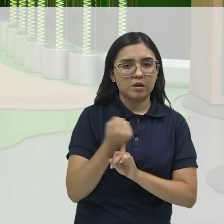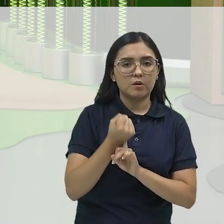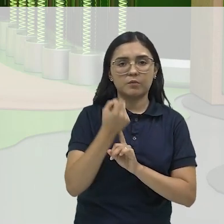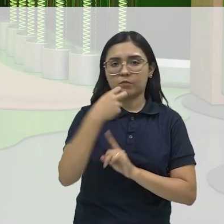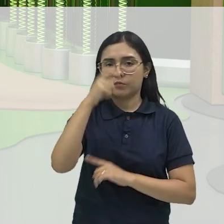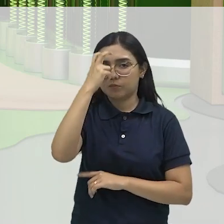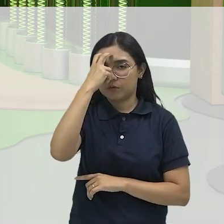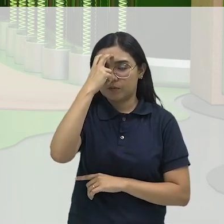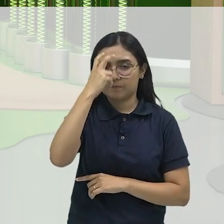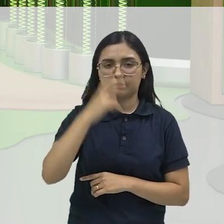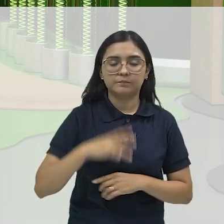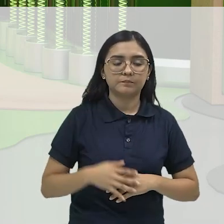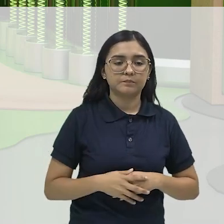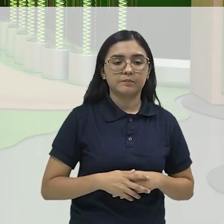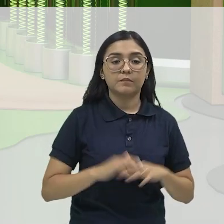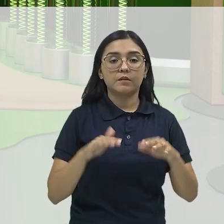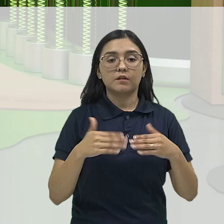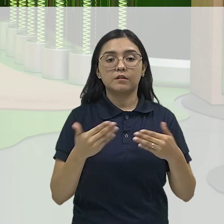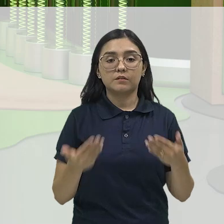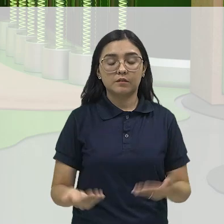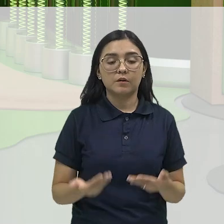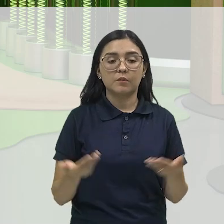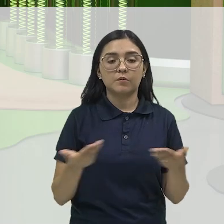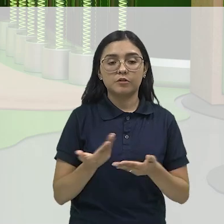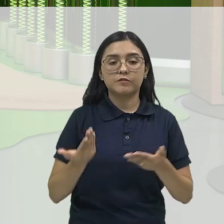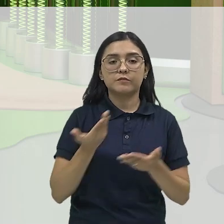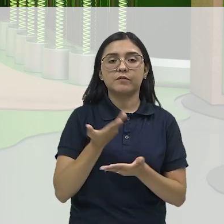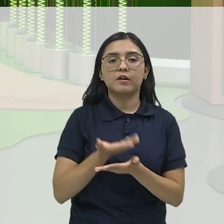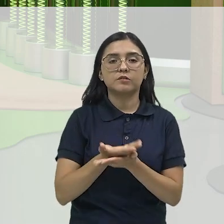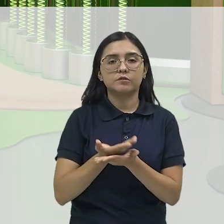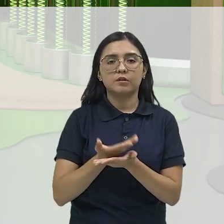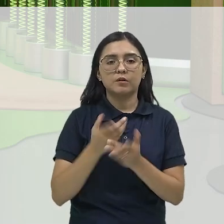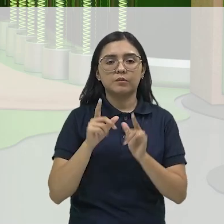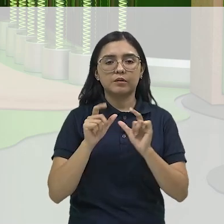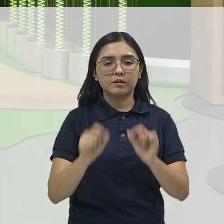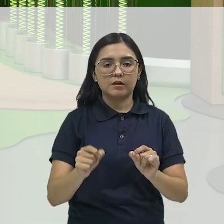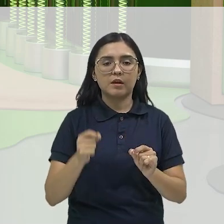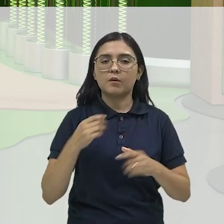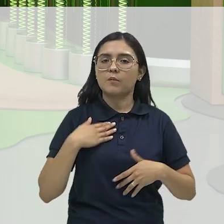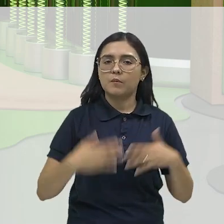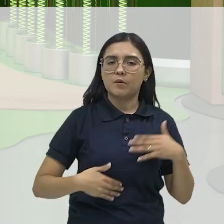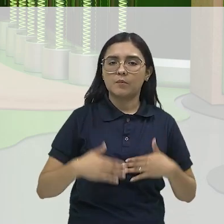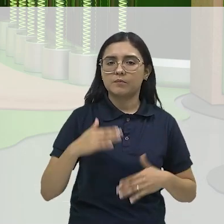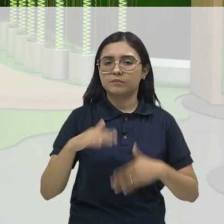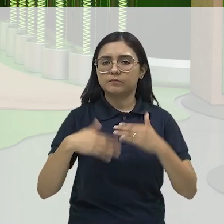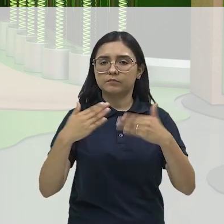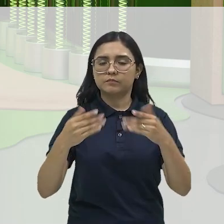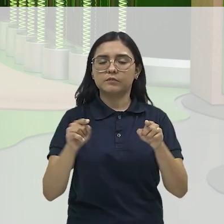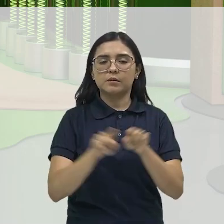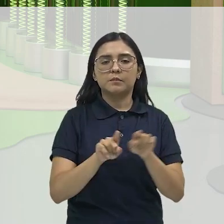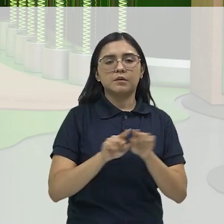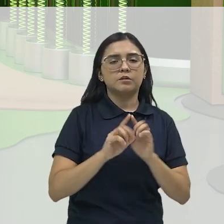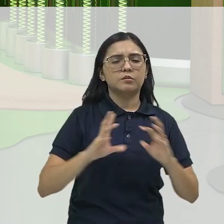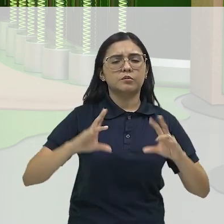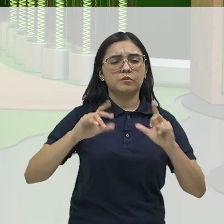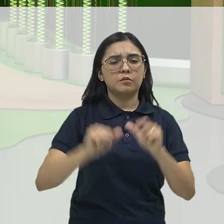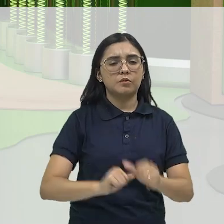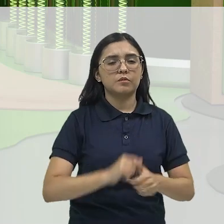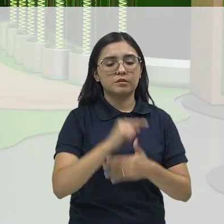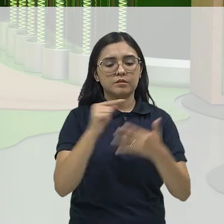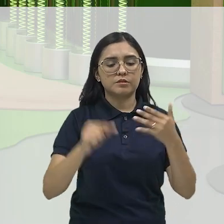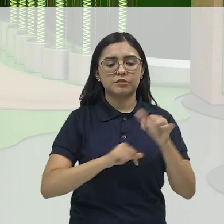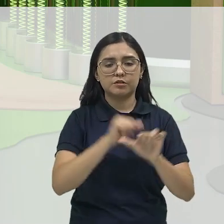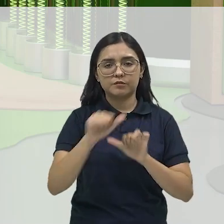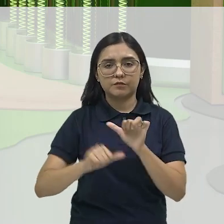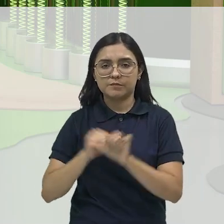se encontra. E aí a gente vai aprender um pouquinho mais sobre a puberdade, sobre todas essas transformações que acontecem